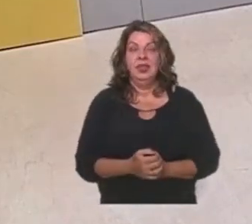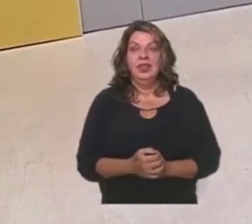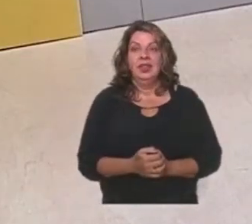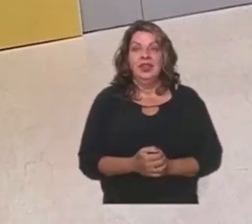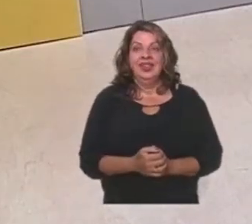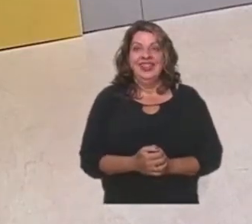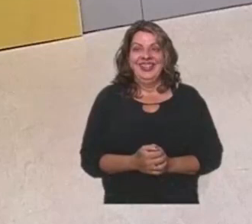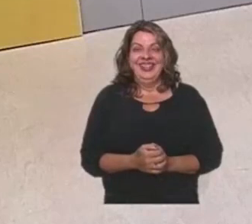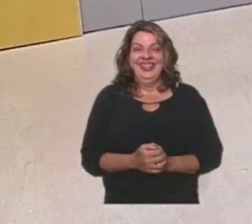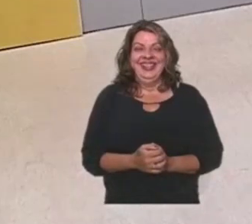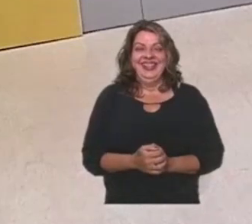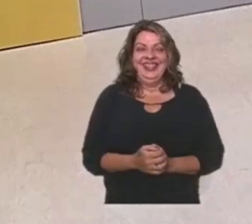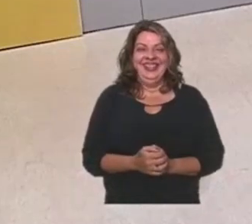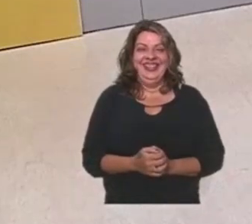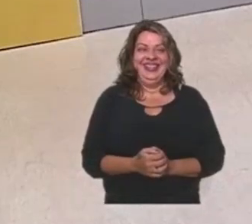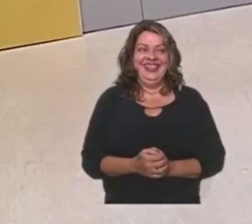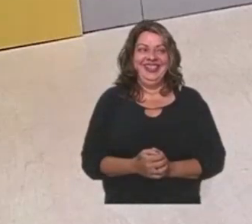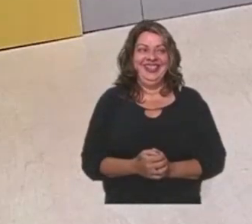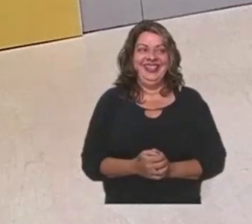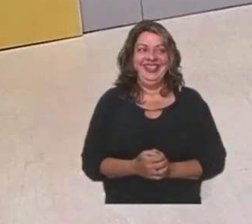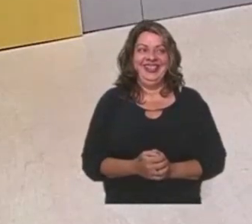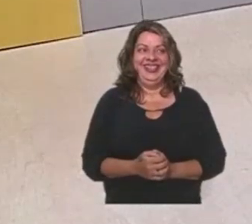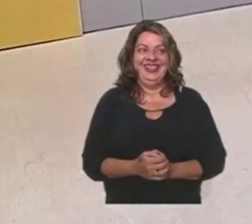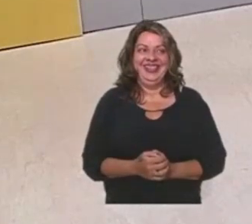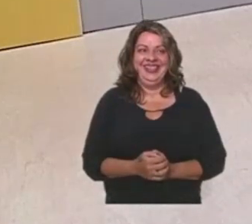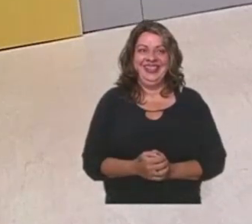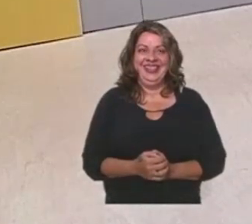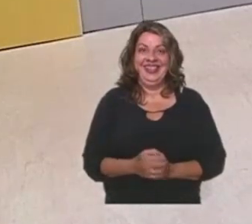lá, 50. Foi no 50?